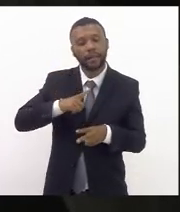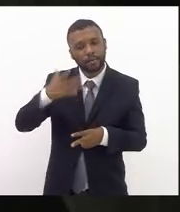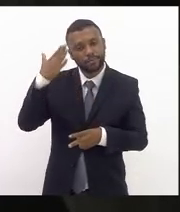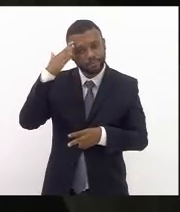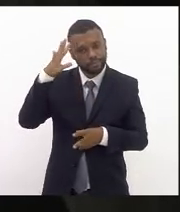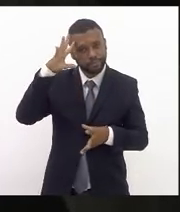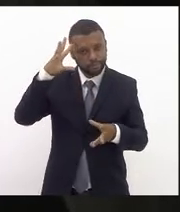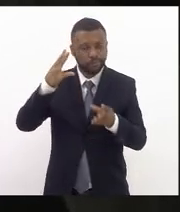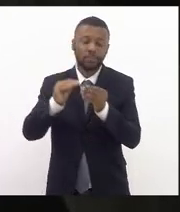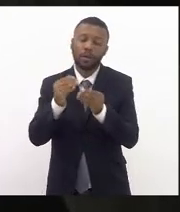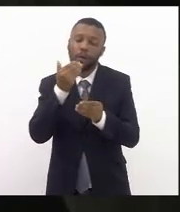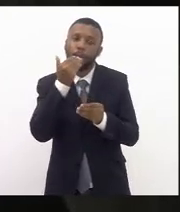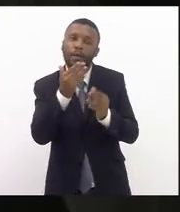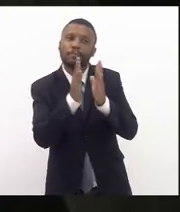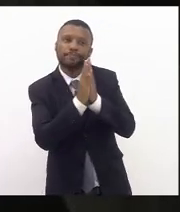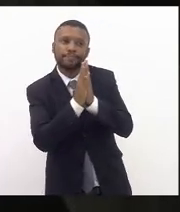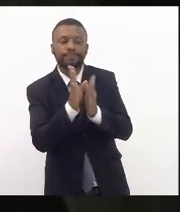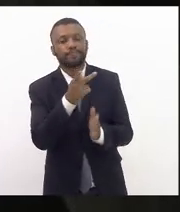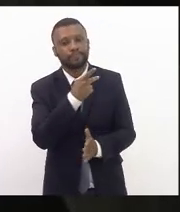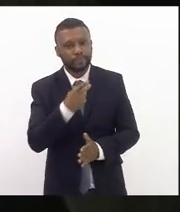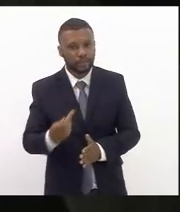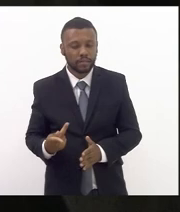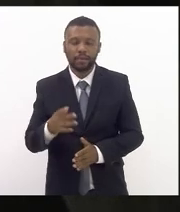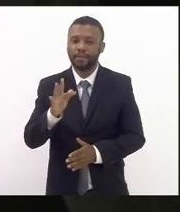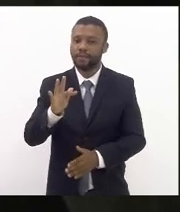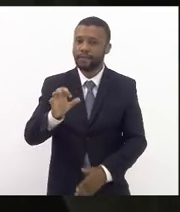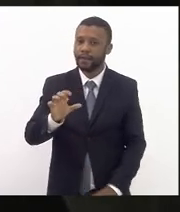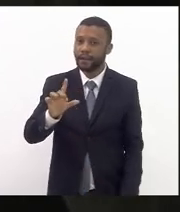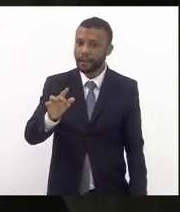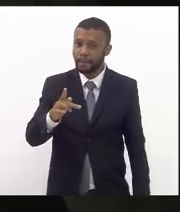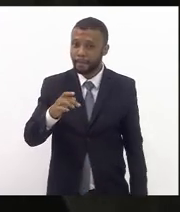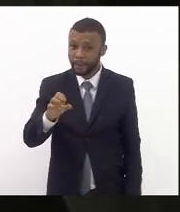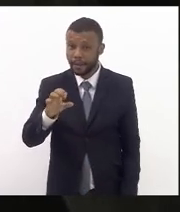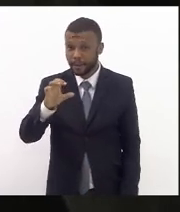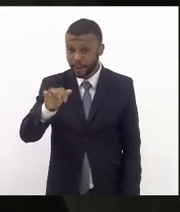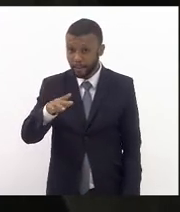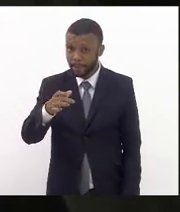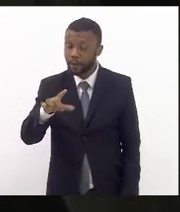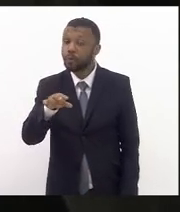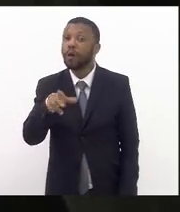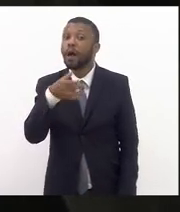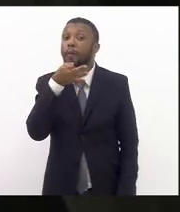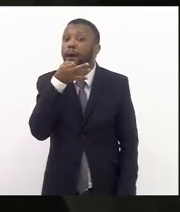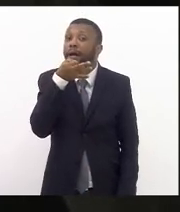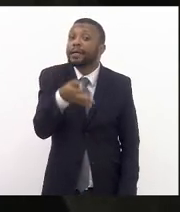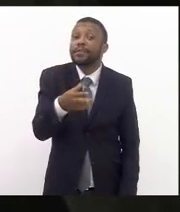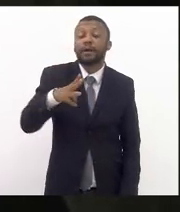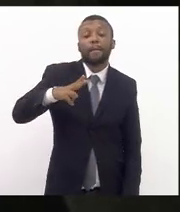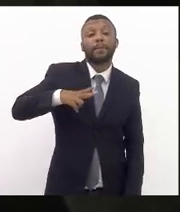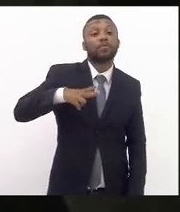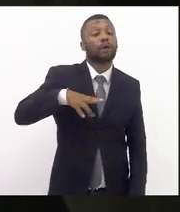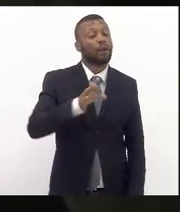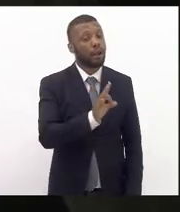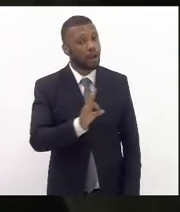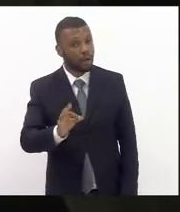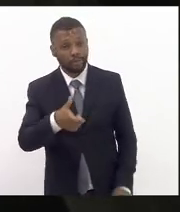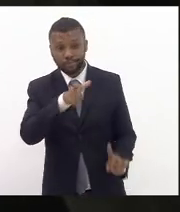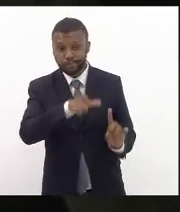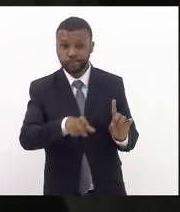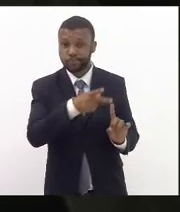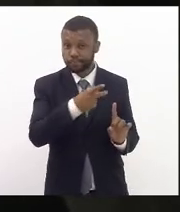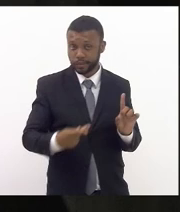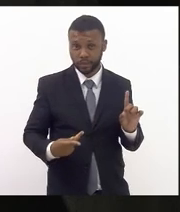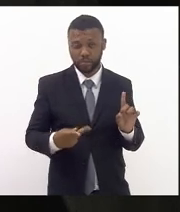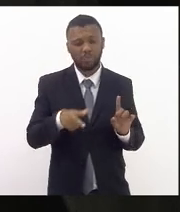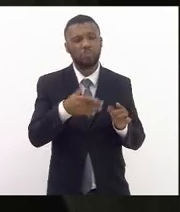aqui um apelo ao presidente Felipe Campelo, não se trata aqui de uma crítica pessoal nem individual a este presidente, não se